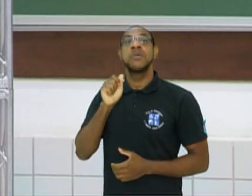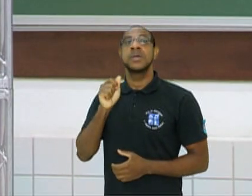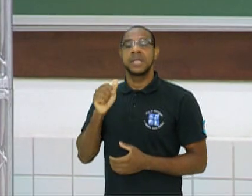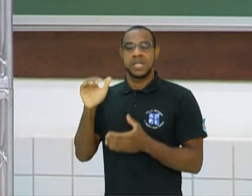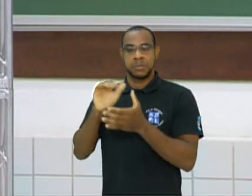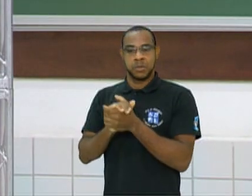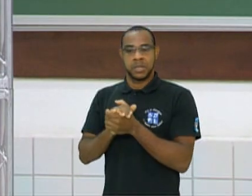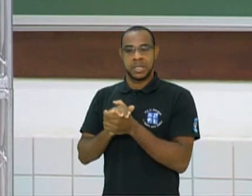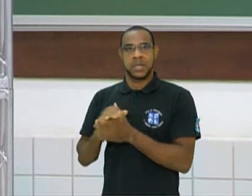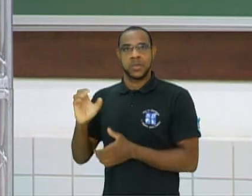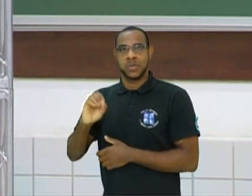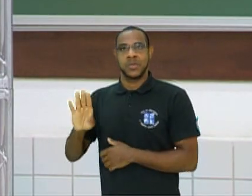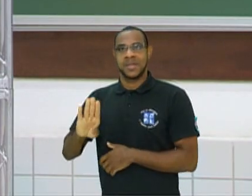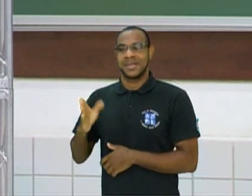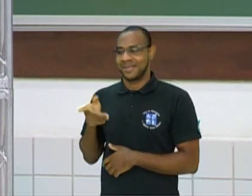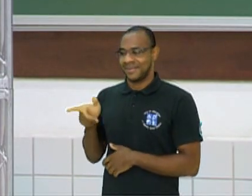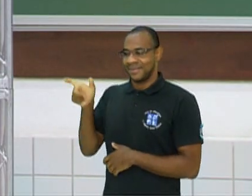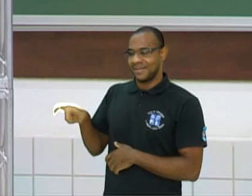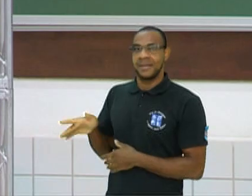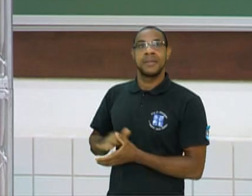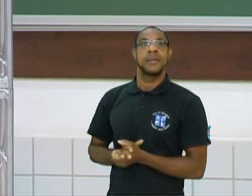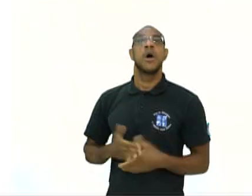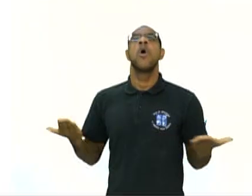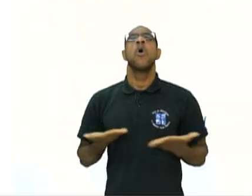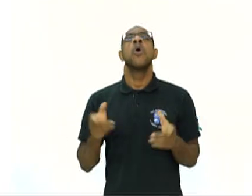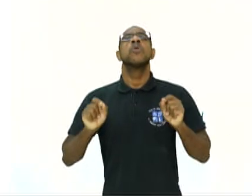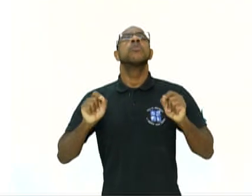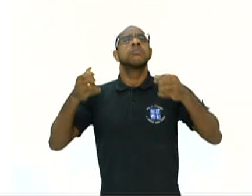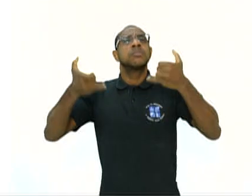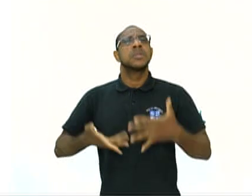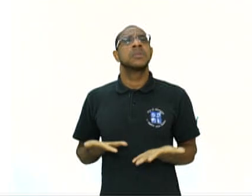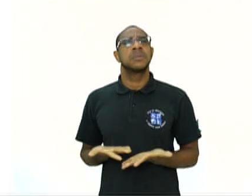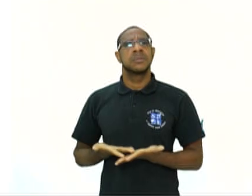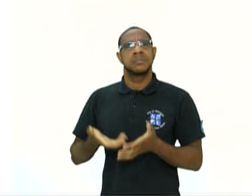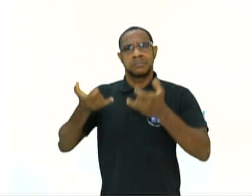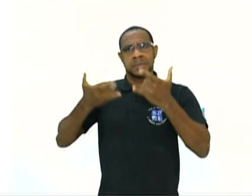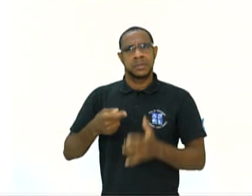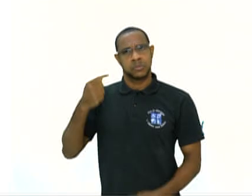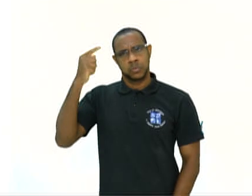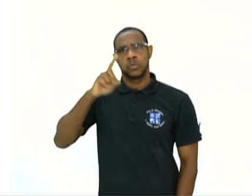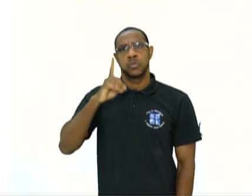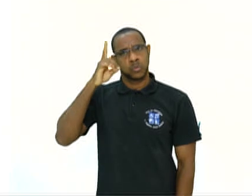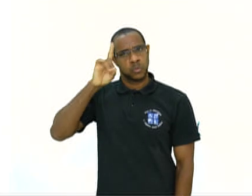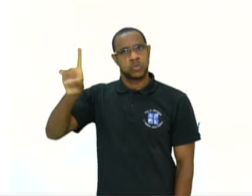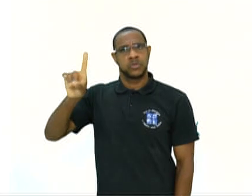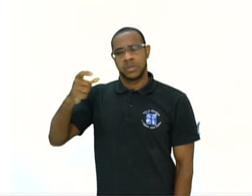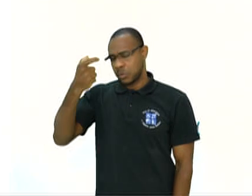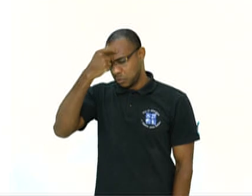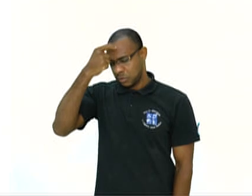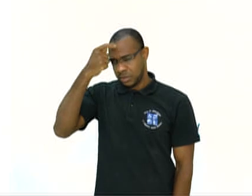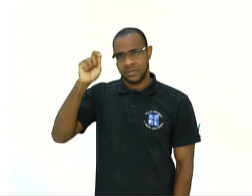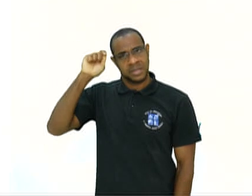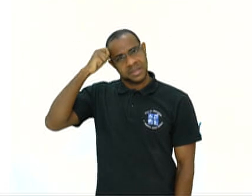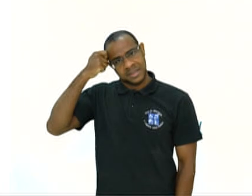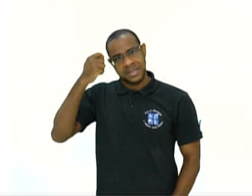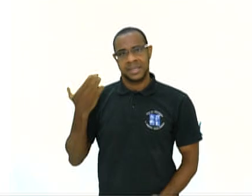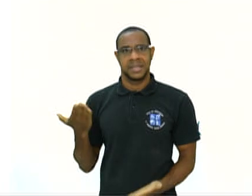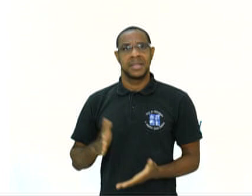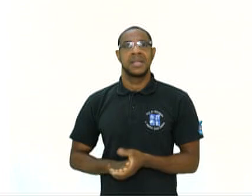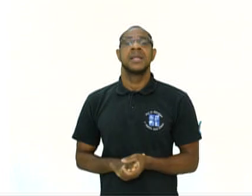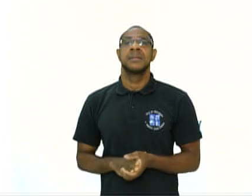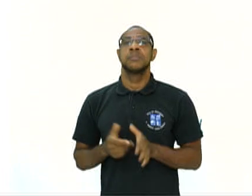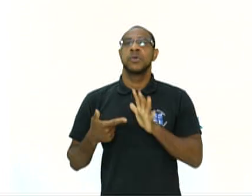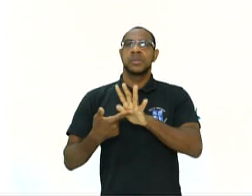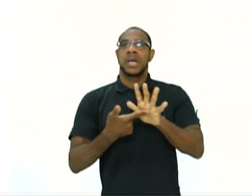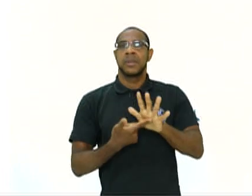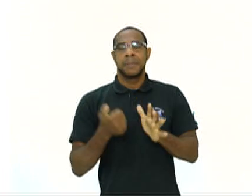E então nós temos que na aula de hoje analisamos, através do Dia da Consciência Negra, através dos textos, algumas pessoas